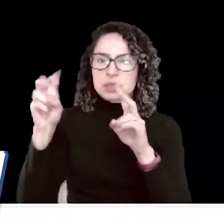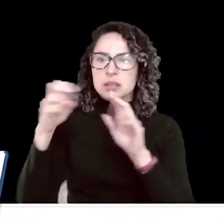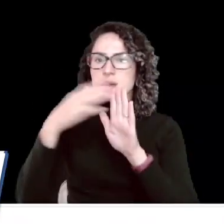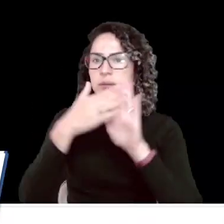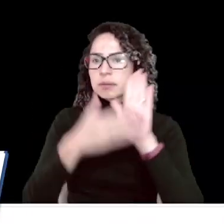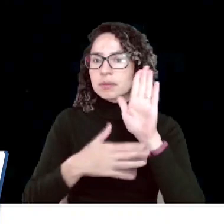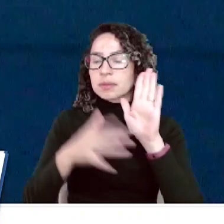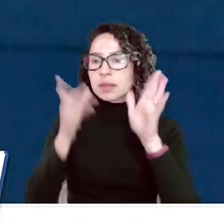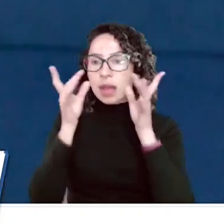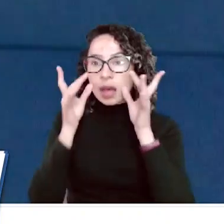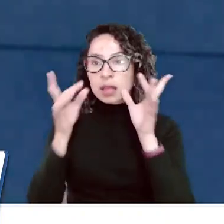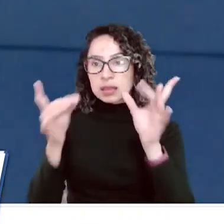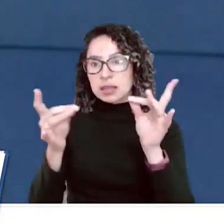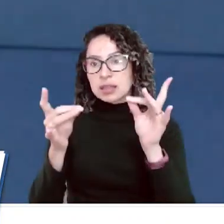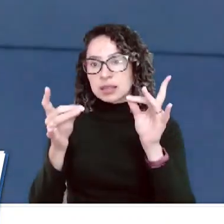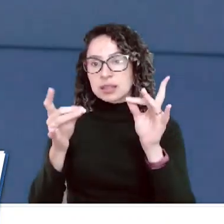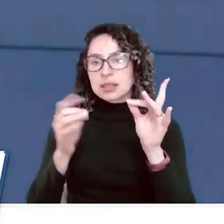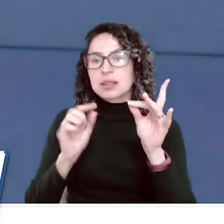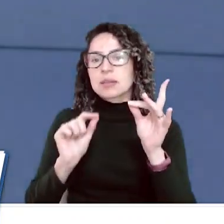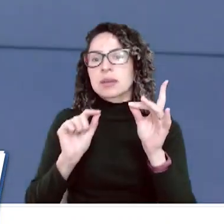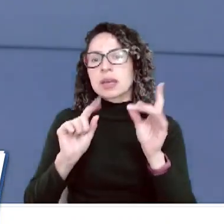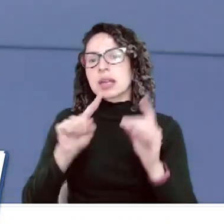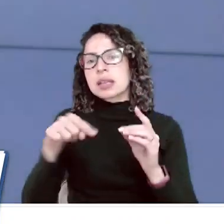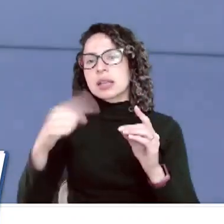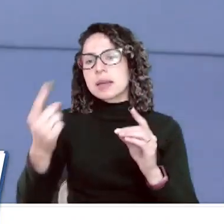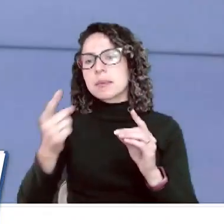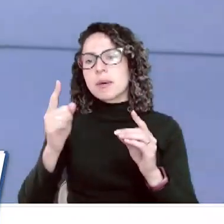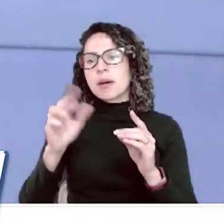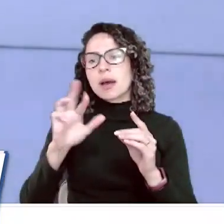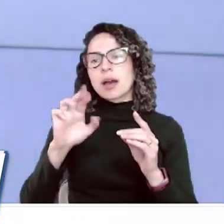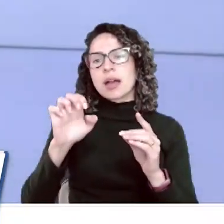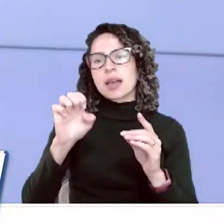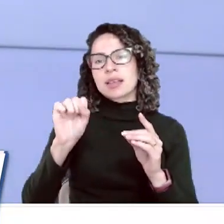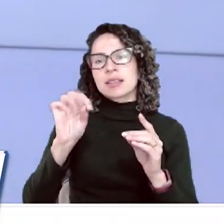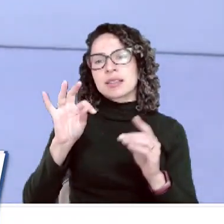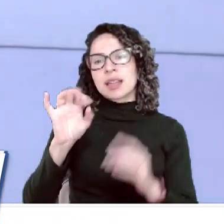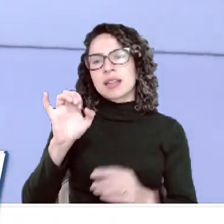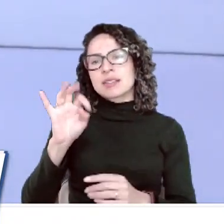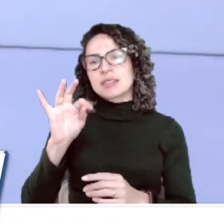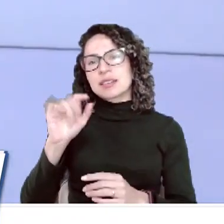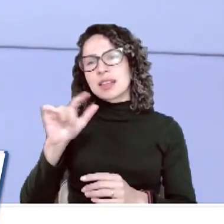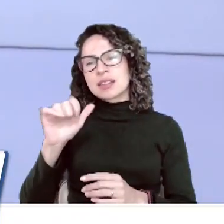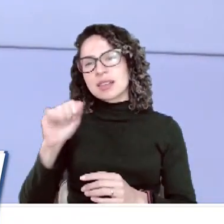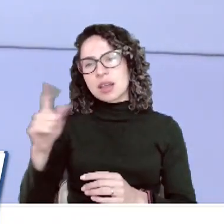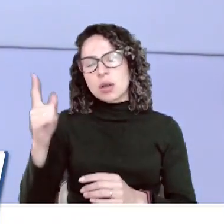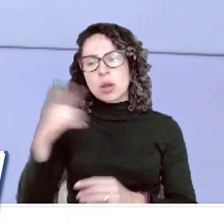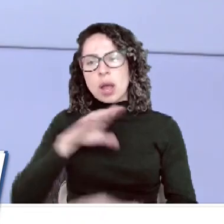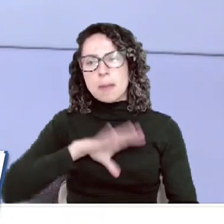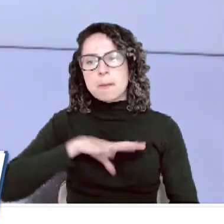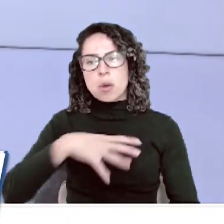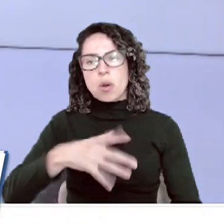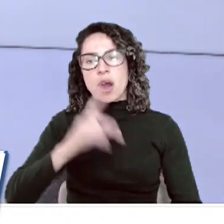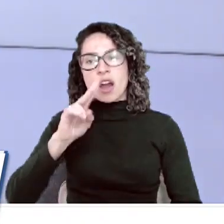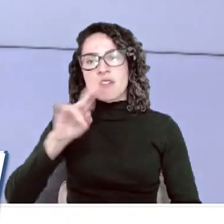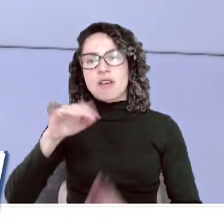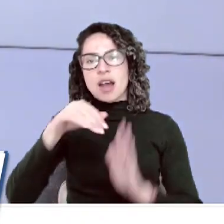né? Após a reestatização da privatização em Portugal, a tarifa pode cair até